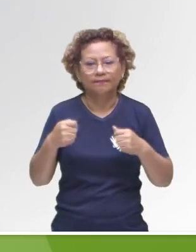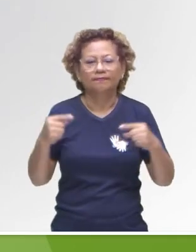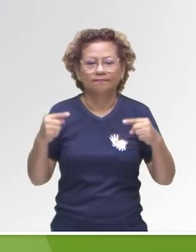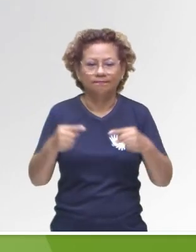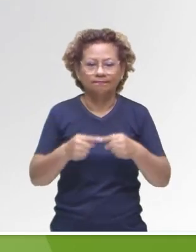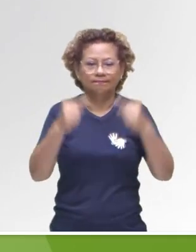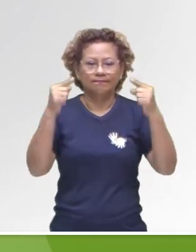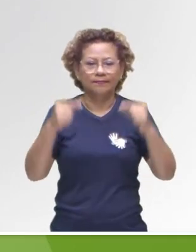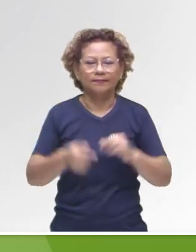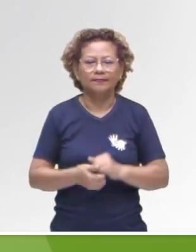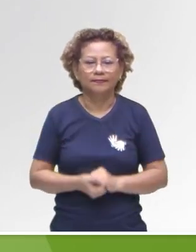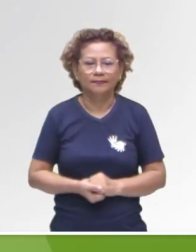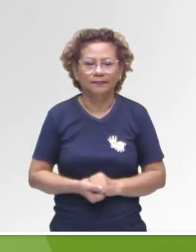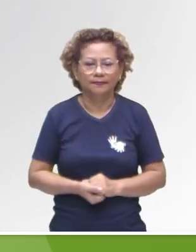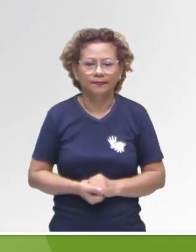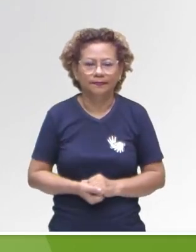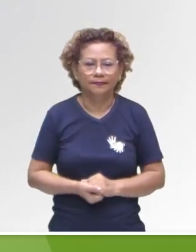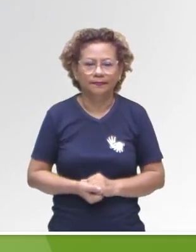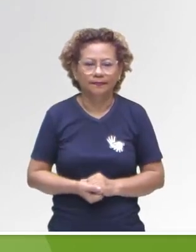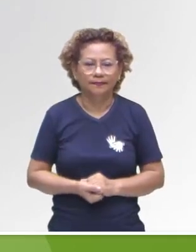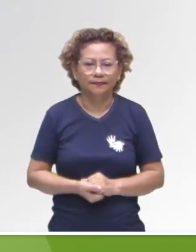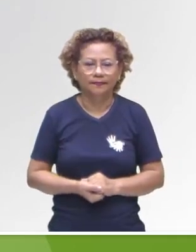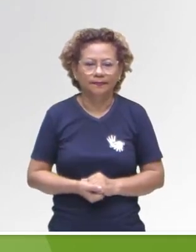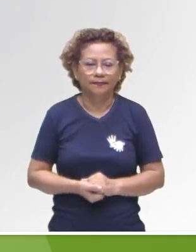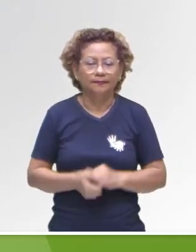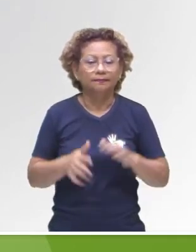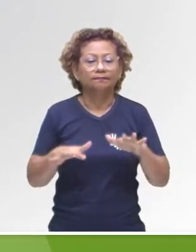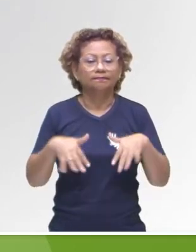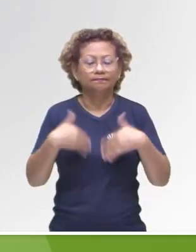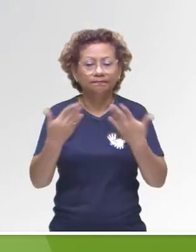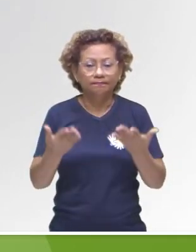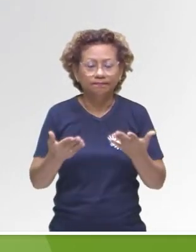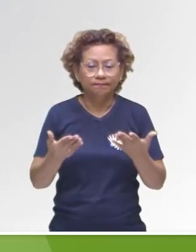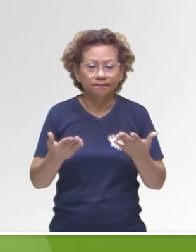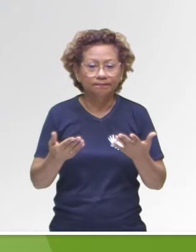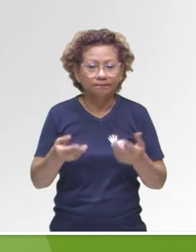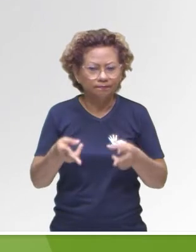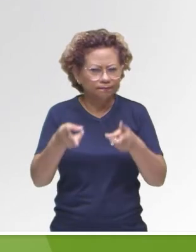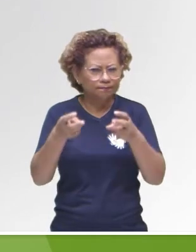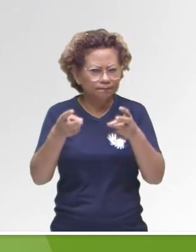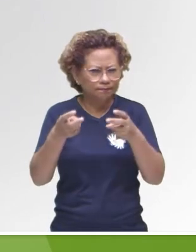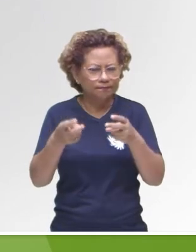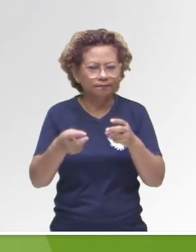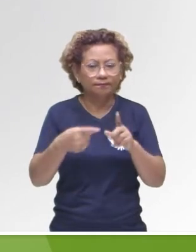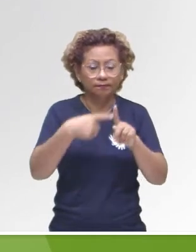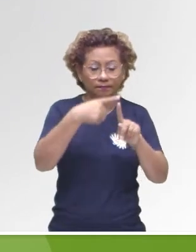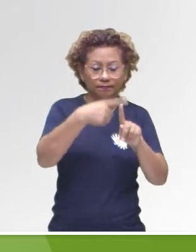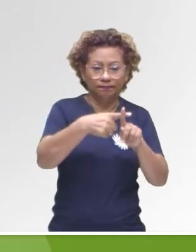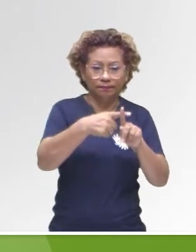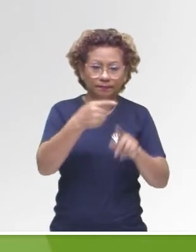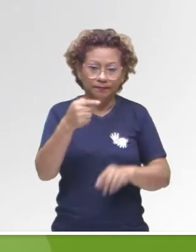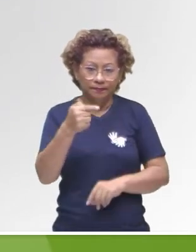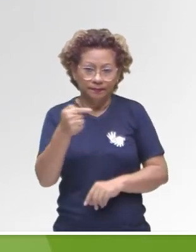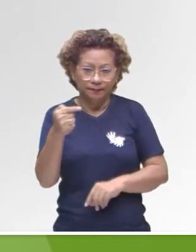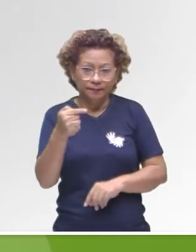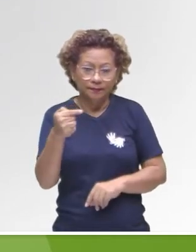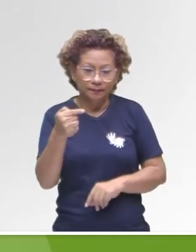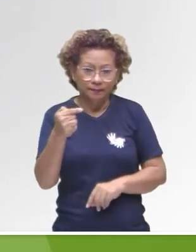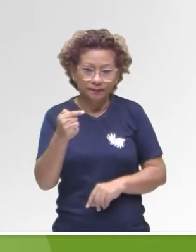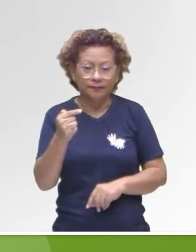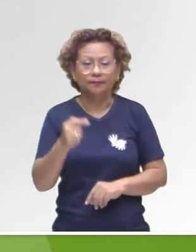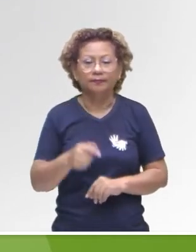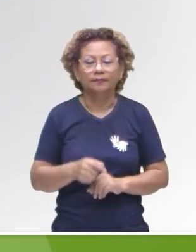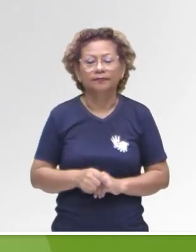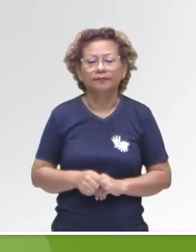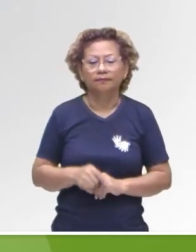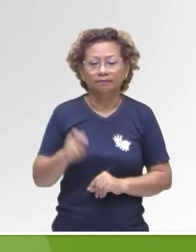certo? E essa simbologia aqui, pessoal, aqui embaixo, essa simbologia aqui que você está vendo, é a simbologia de